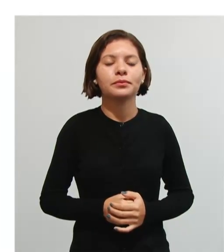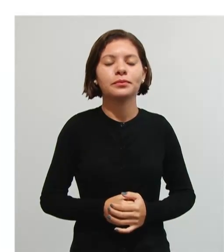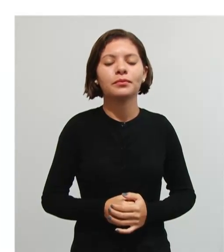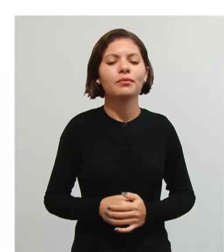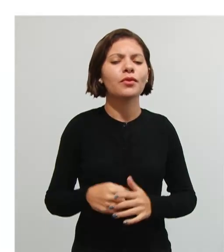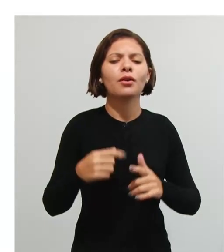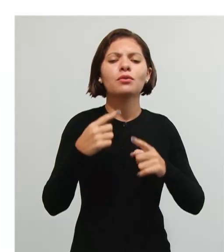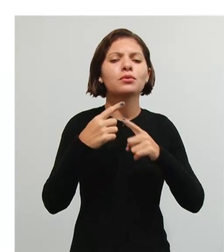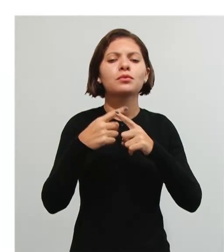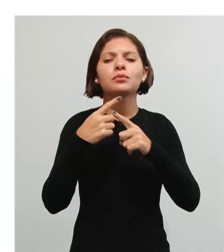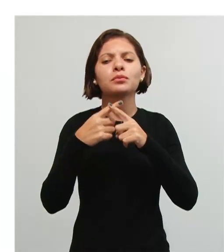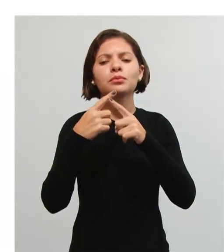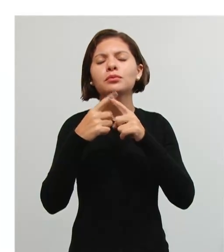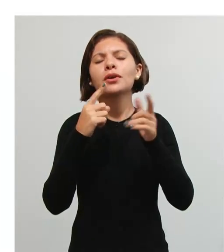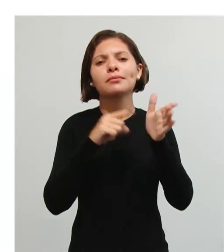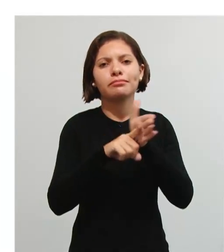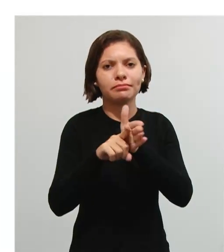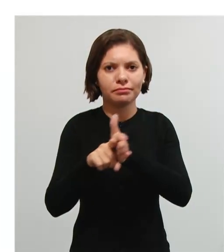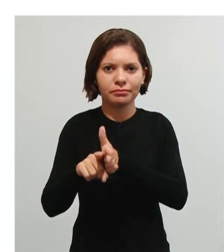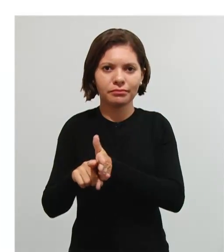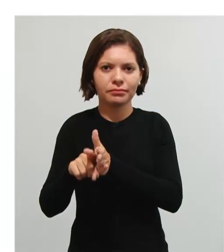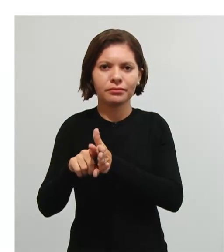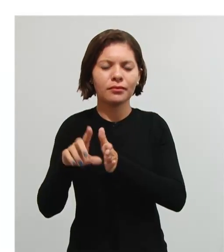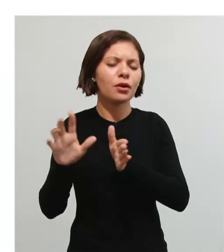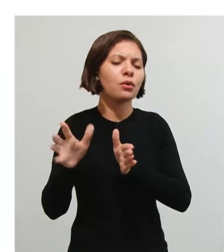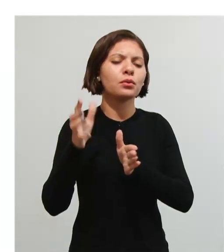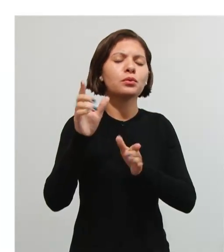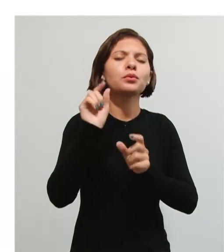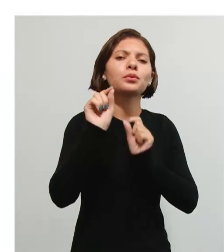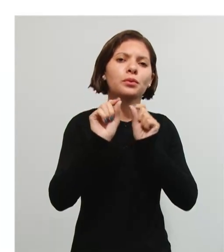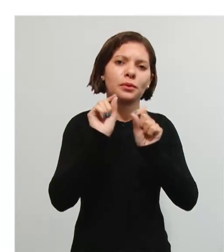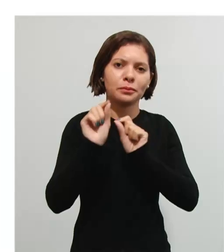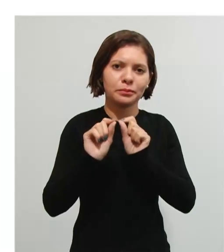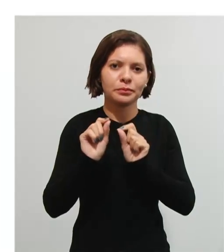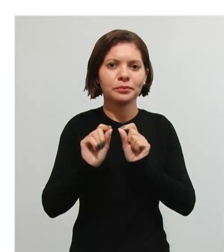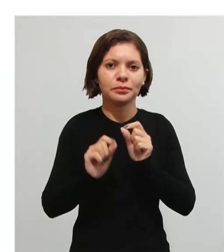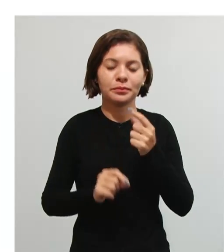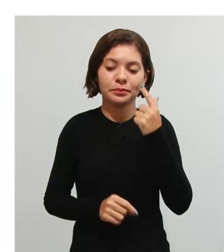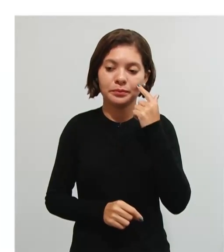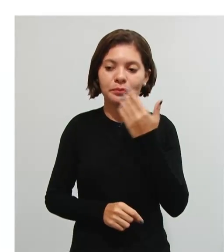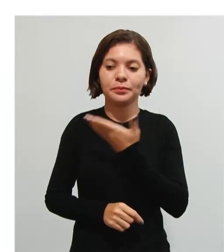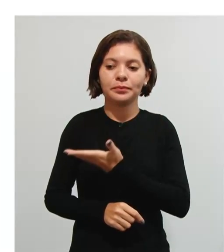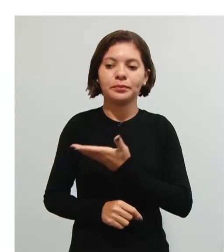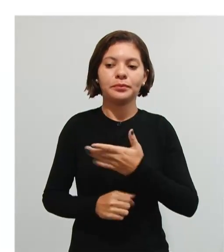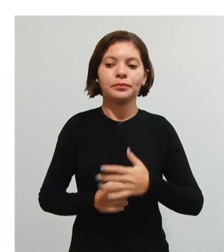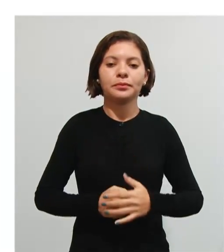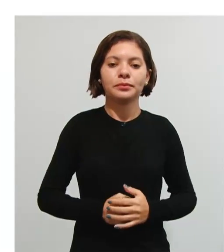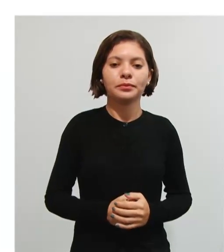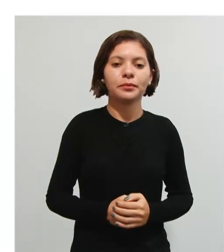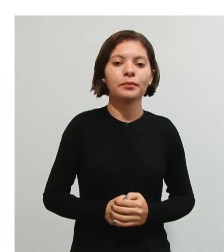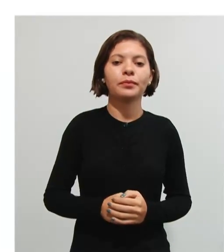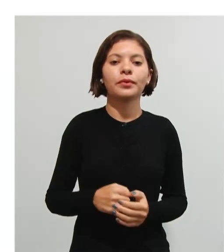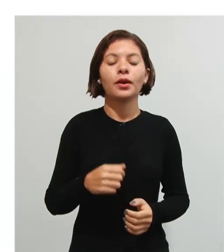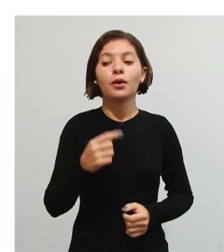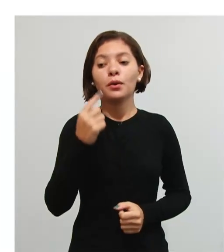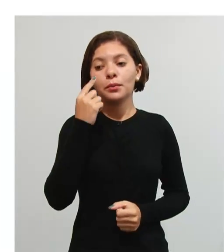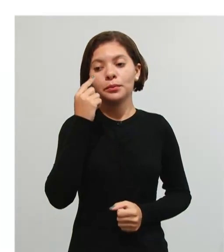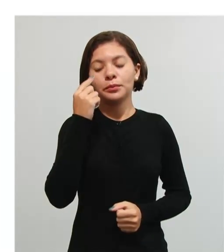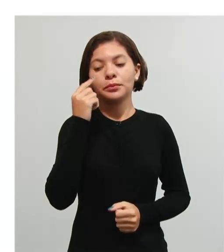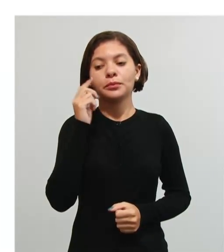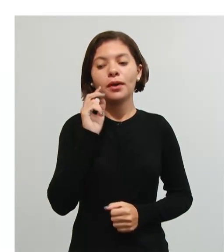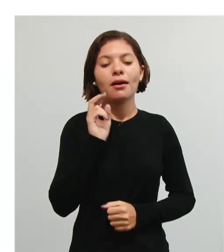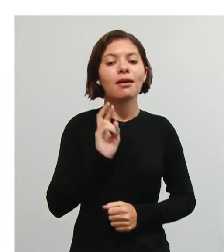Por que se faz pesquisa, né? O que motiva, então, essa pesquisa? Como a gente já comentou, né? Nós temos aí